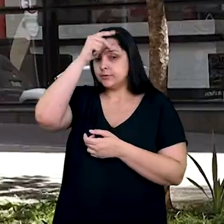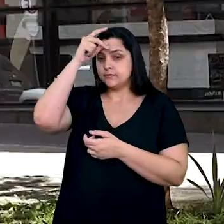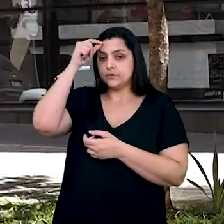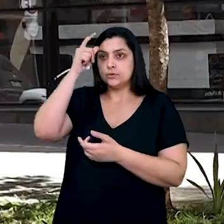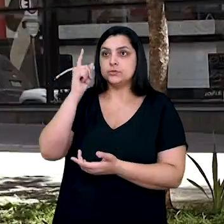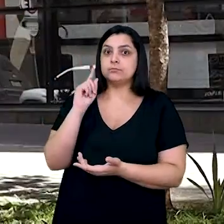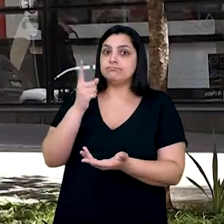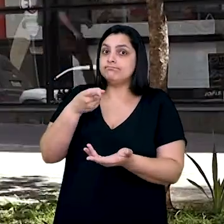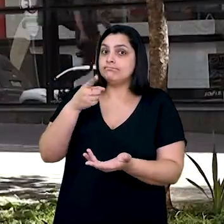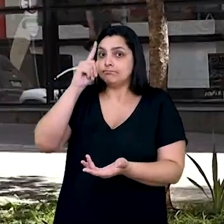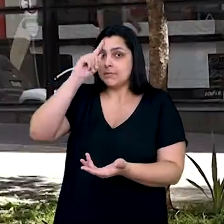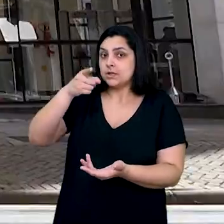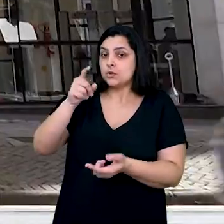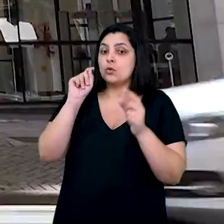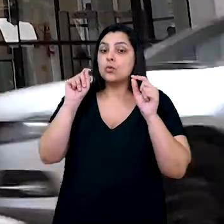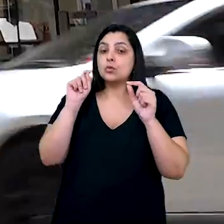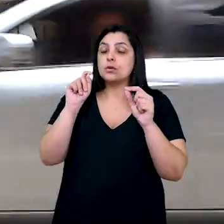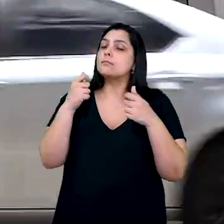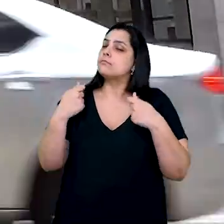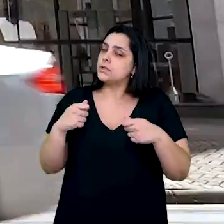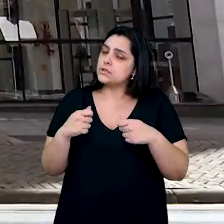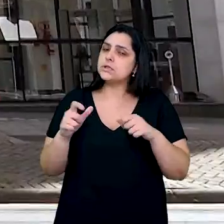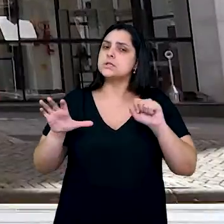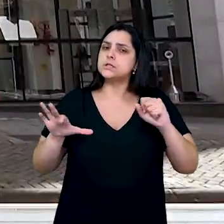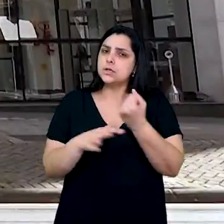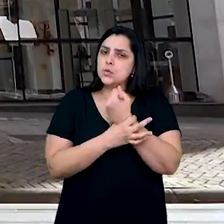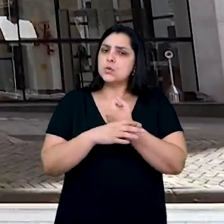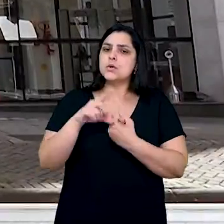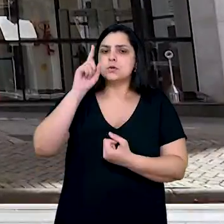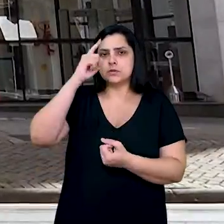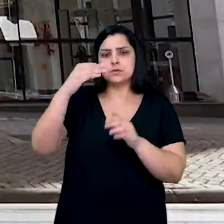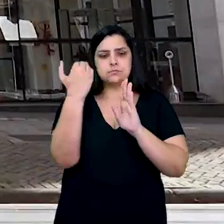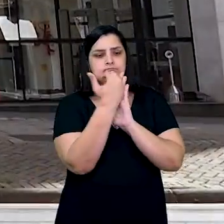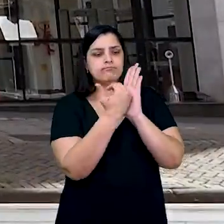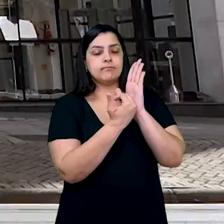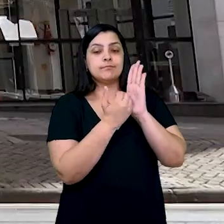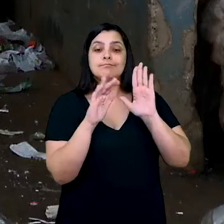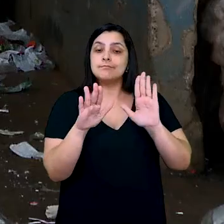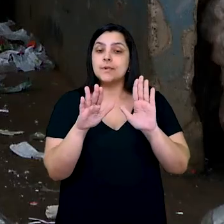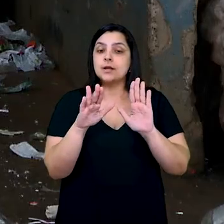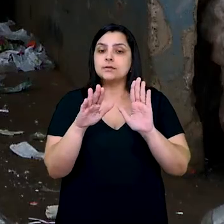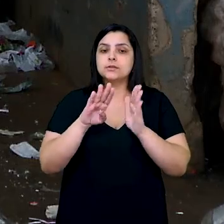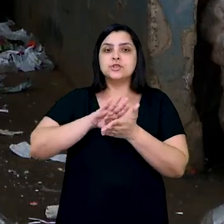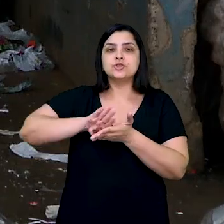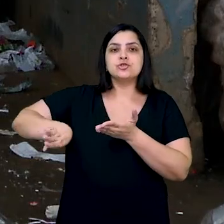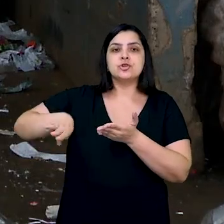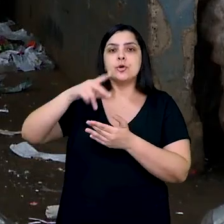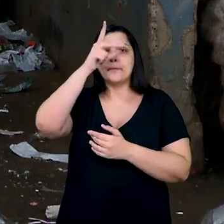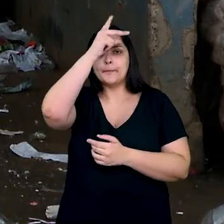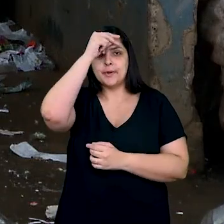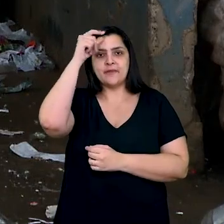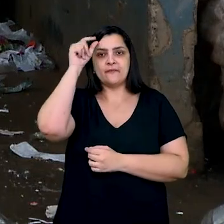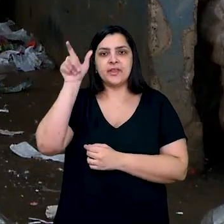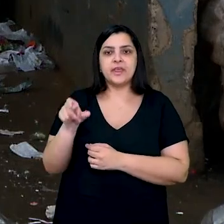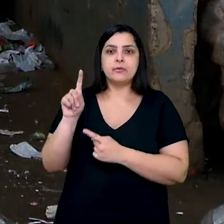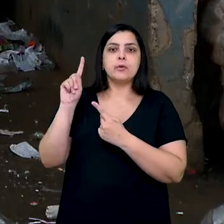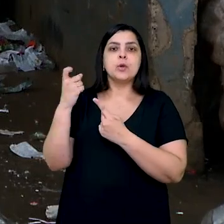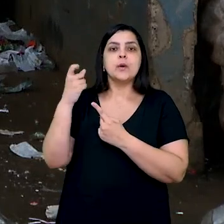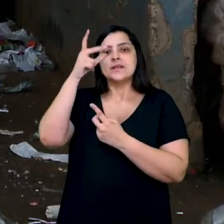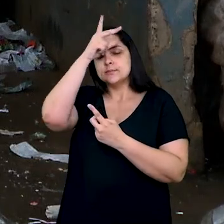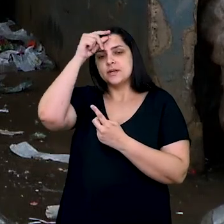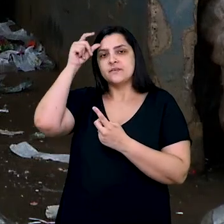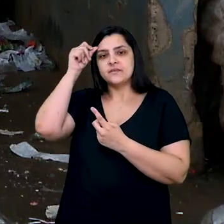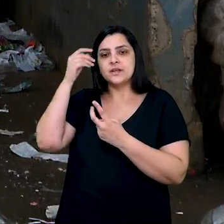que a Prefeitura e a Sanepar adotassem as medidas necessárias, mas a decisão deixou de fora o prefeito e